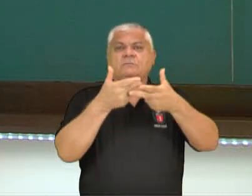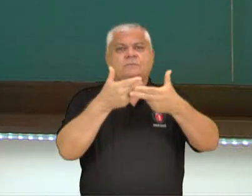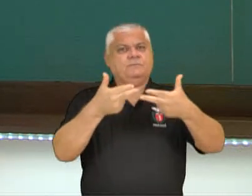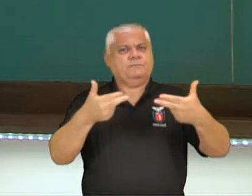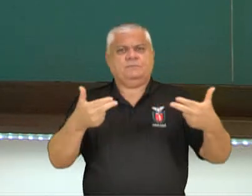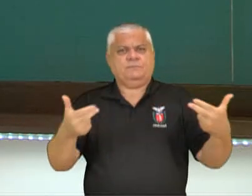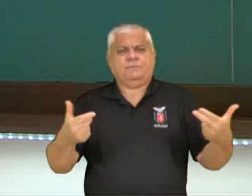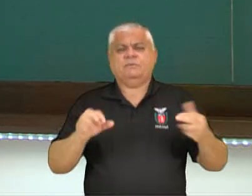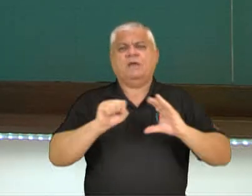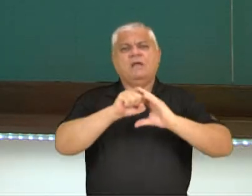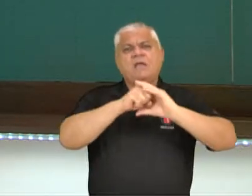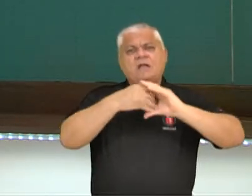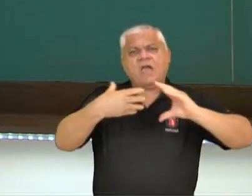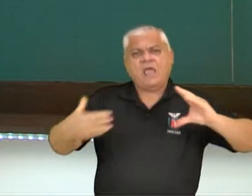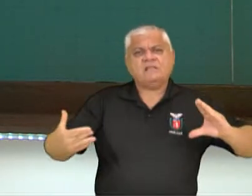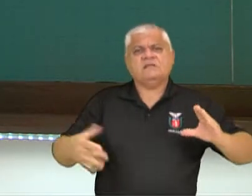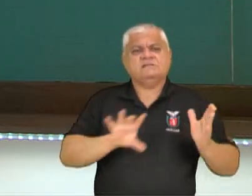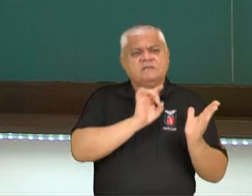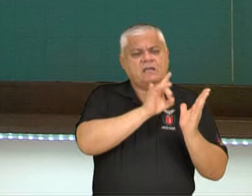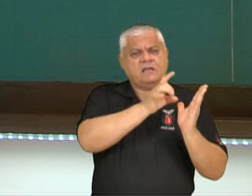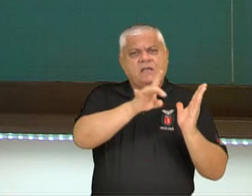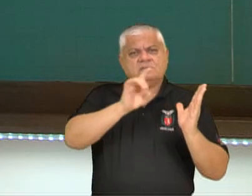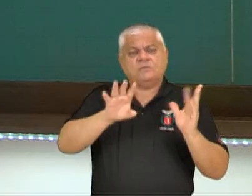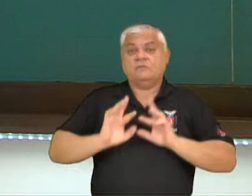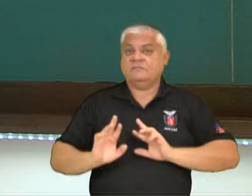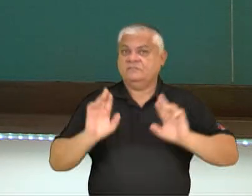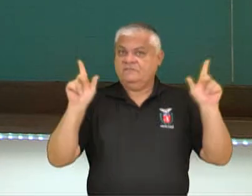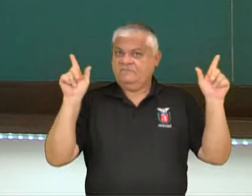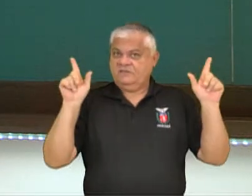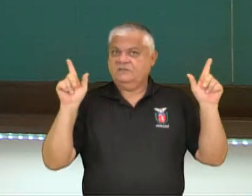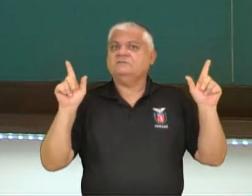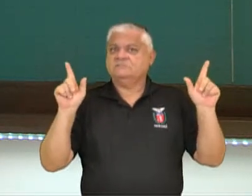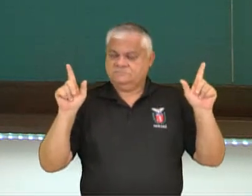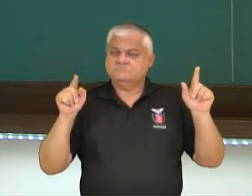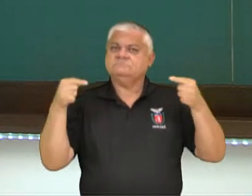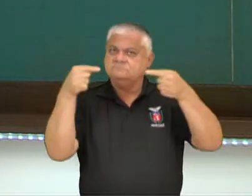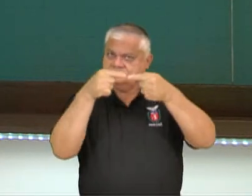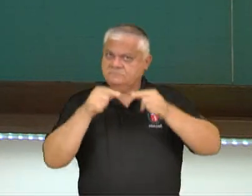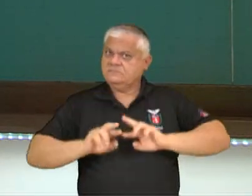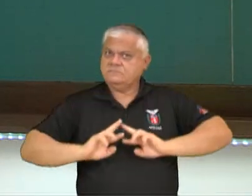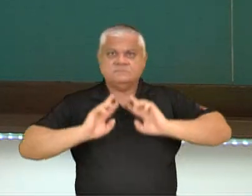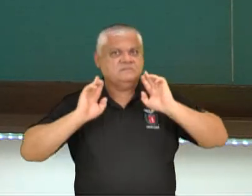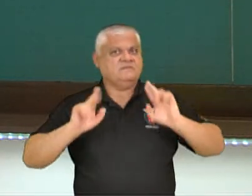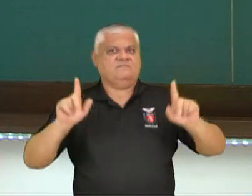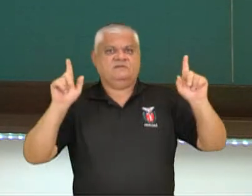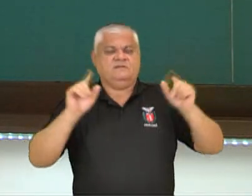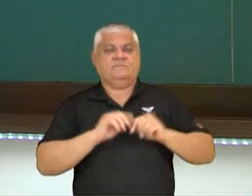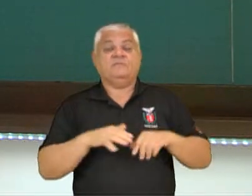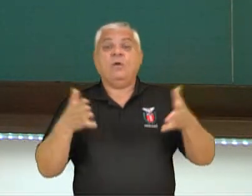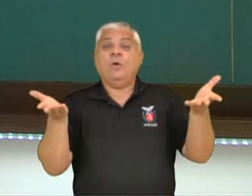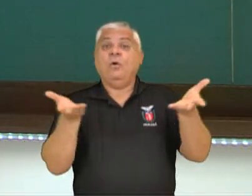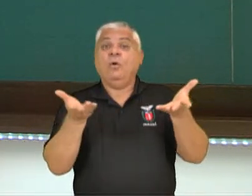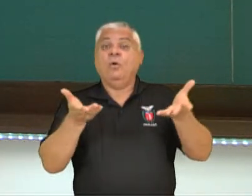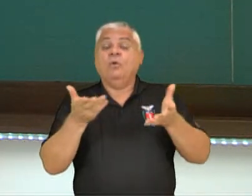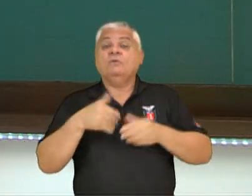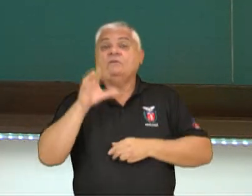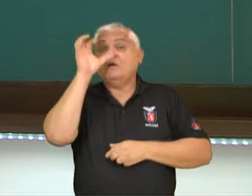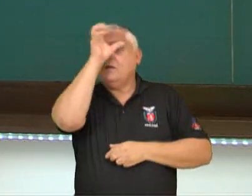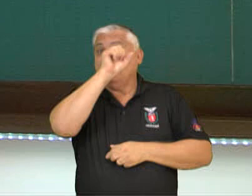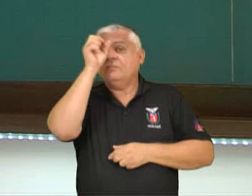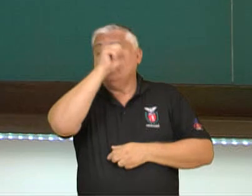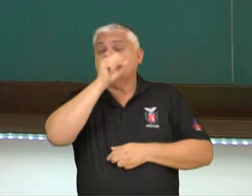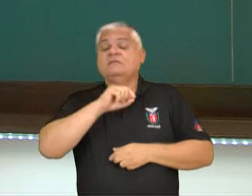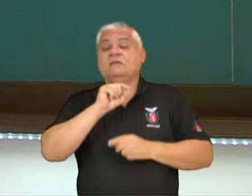composicionais, características distintas que diferem um texto do outro. E hoje nós vamos trabalhar um pouco